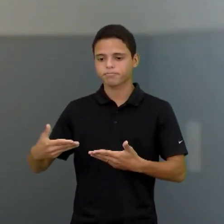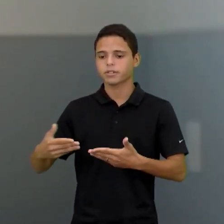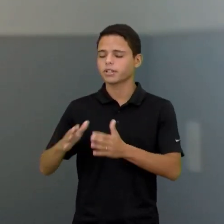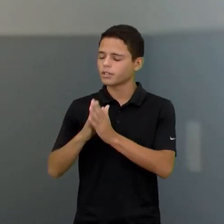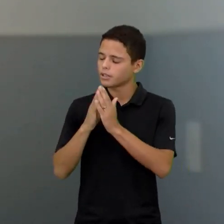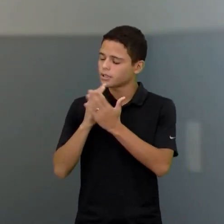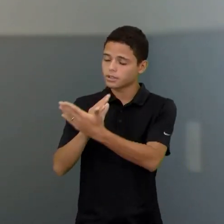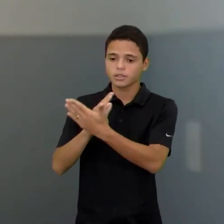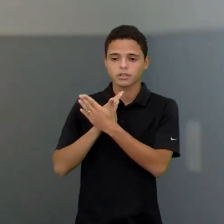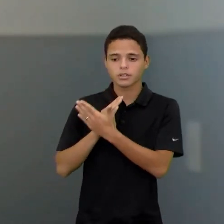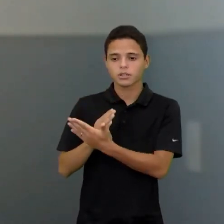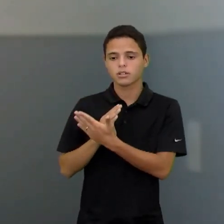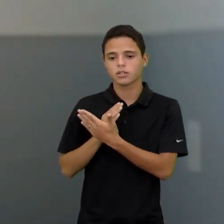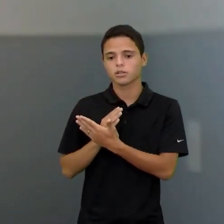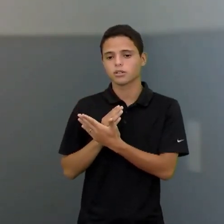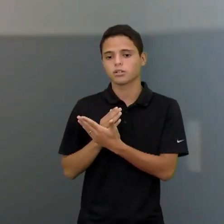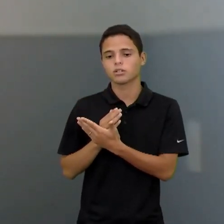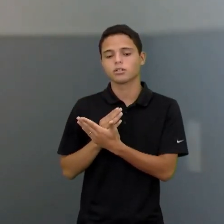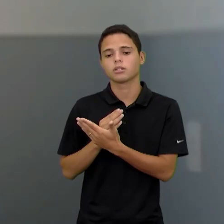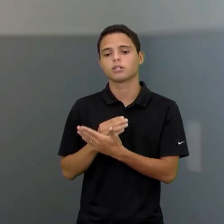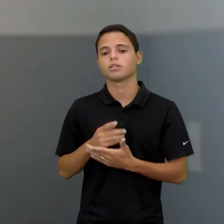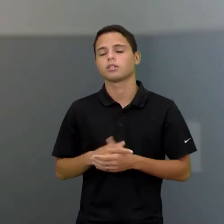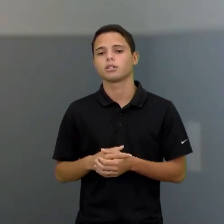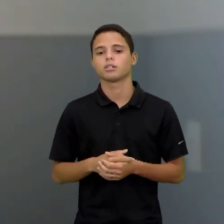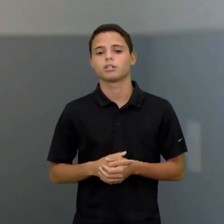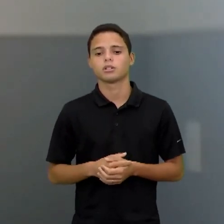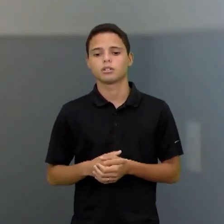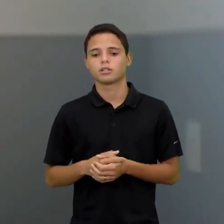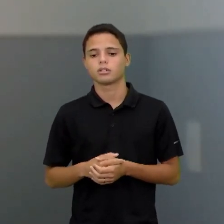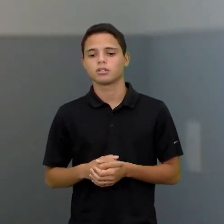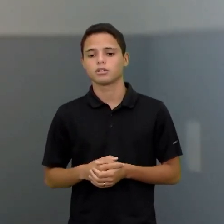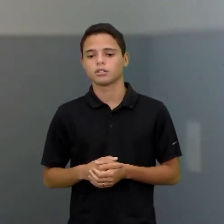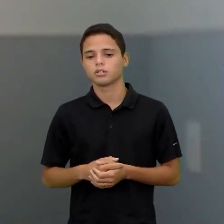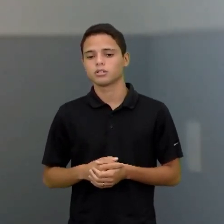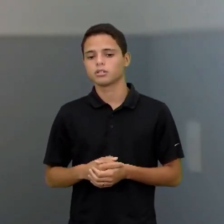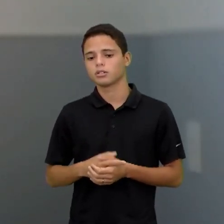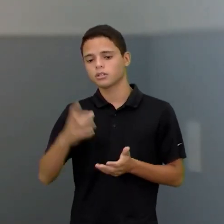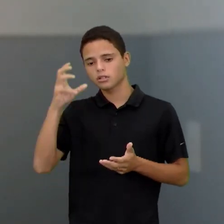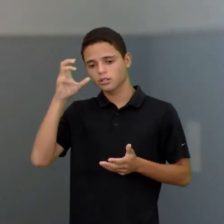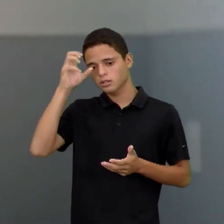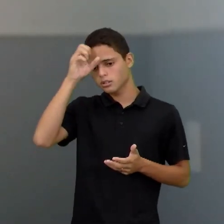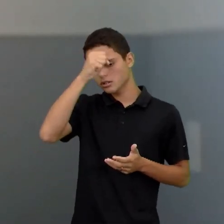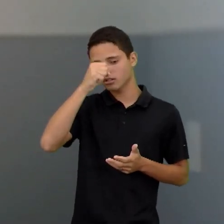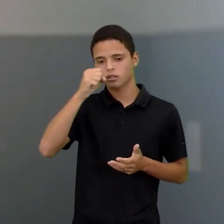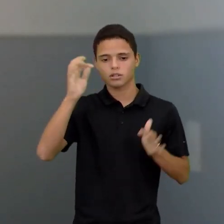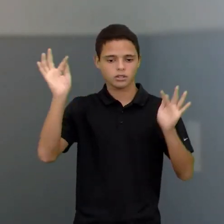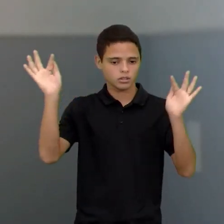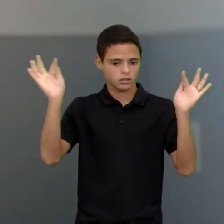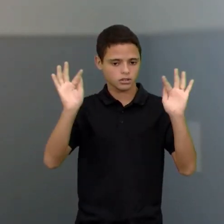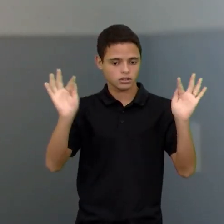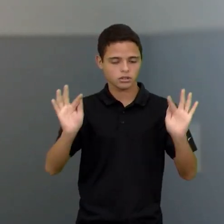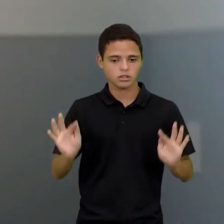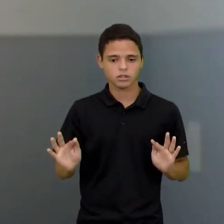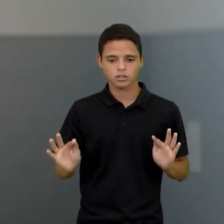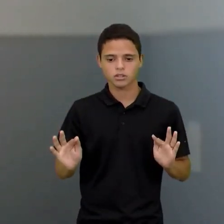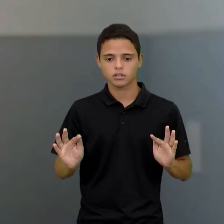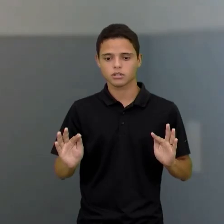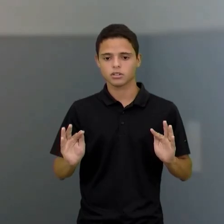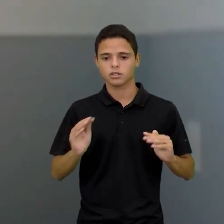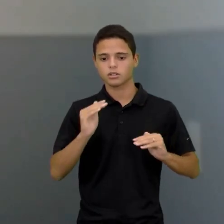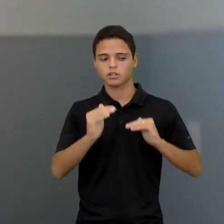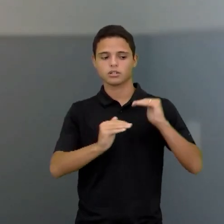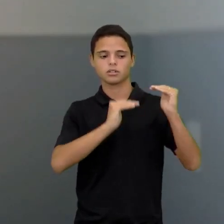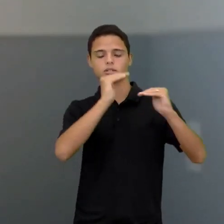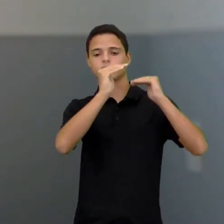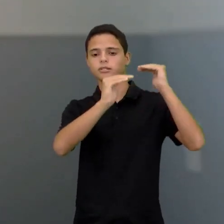e resolveu testar e experimentar. E, pelo que eu acredito, ficou muito feliz com o desempenho do